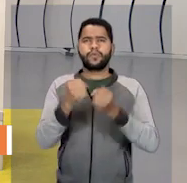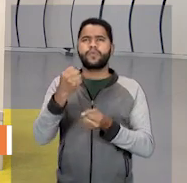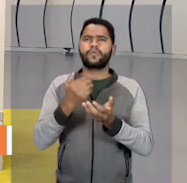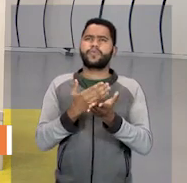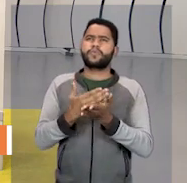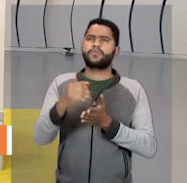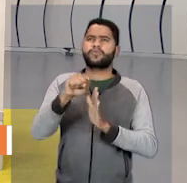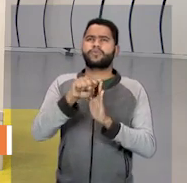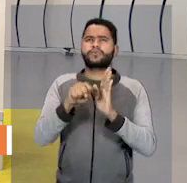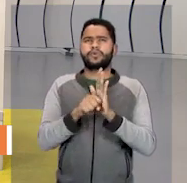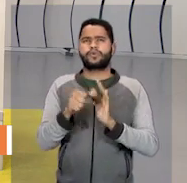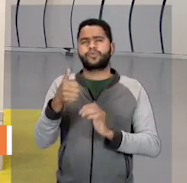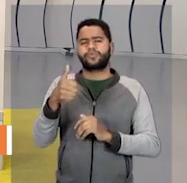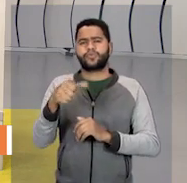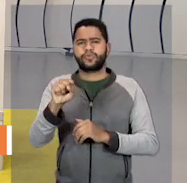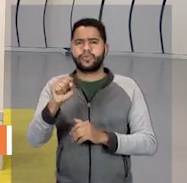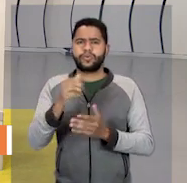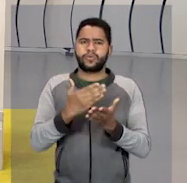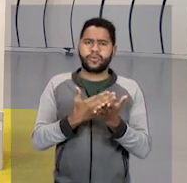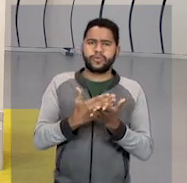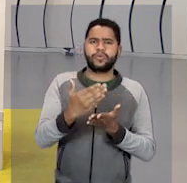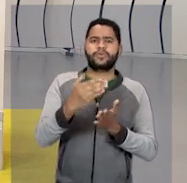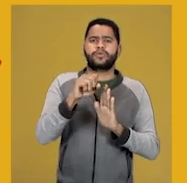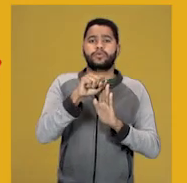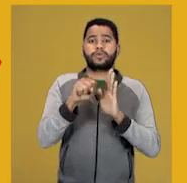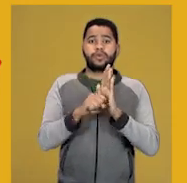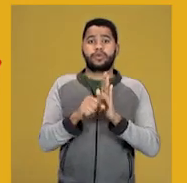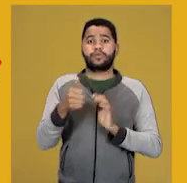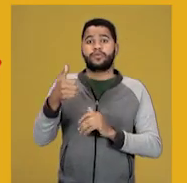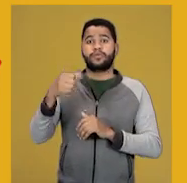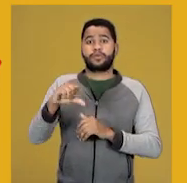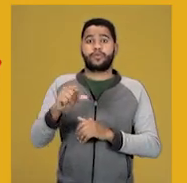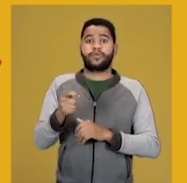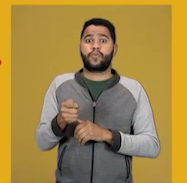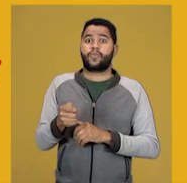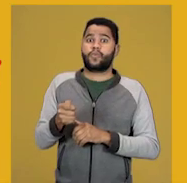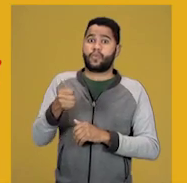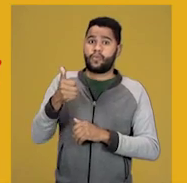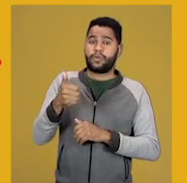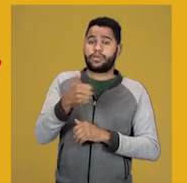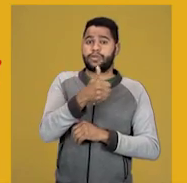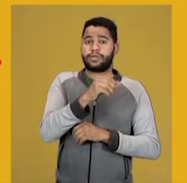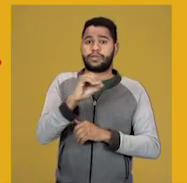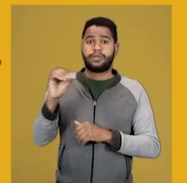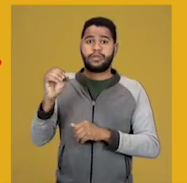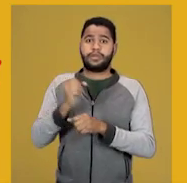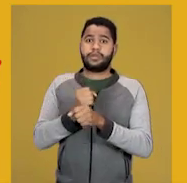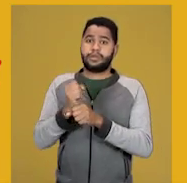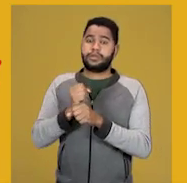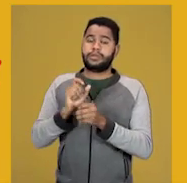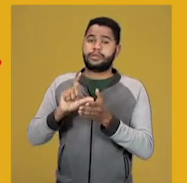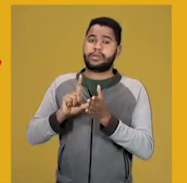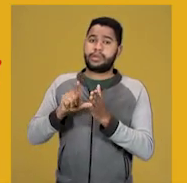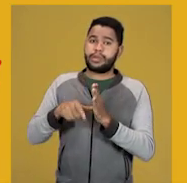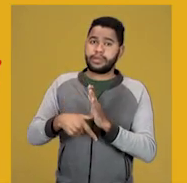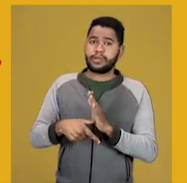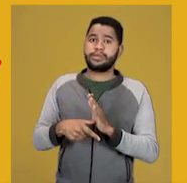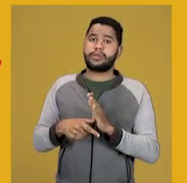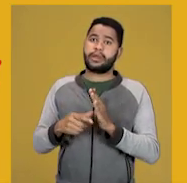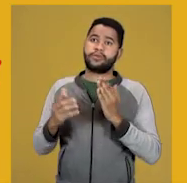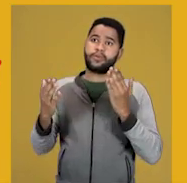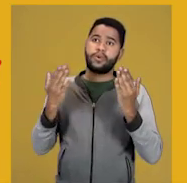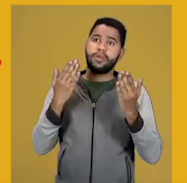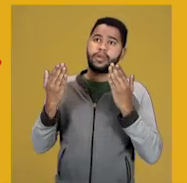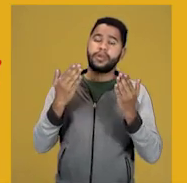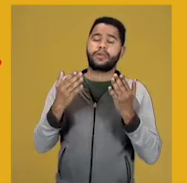XVIII, início do século XIX, ou seja, são quase 100 anos aí de atraso em relação à Revolução